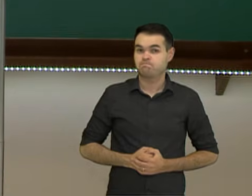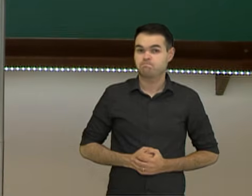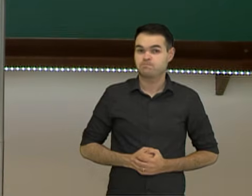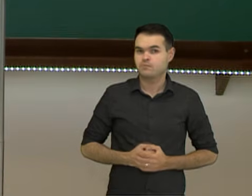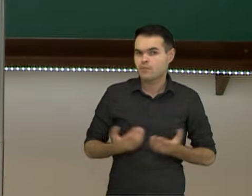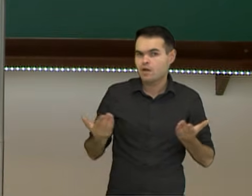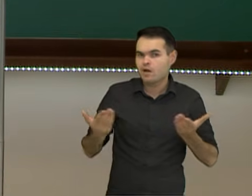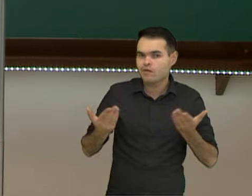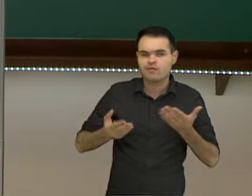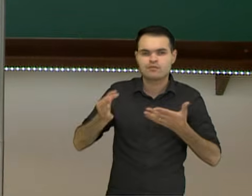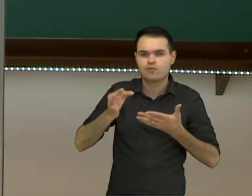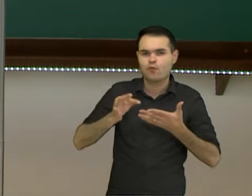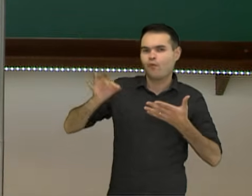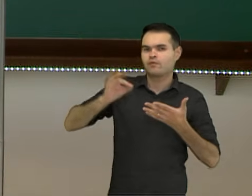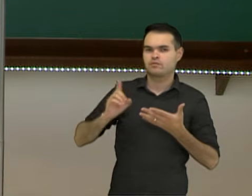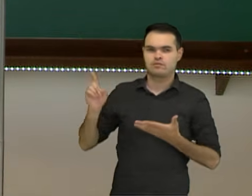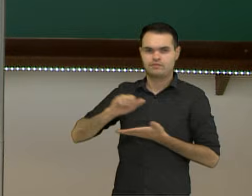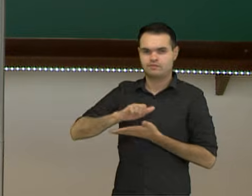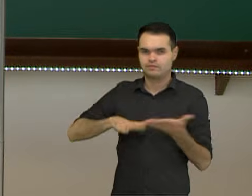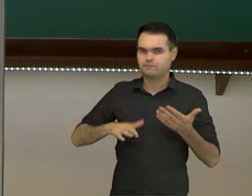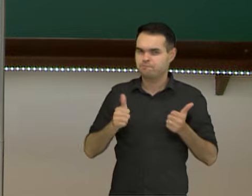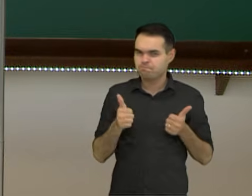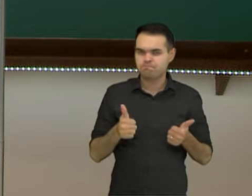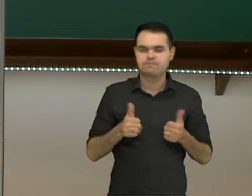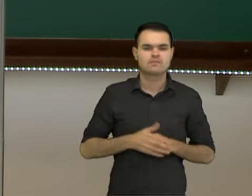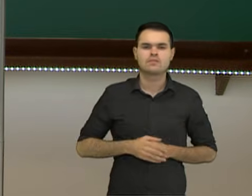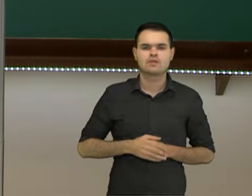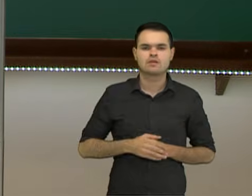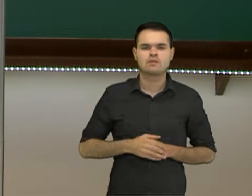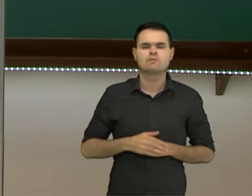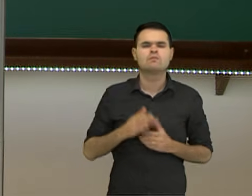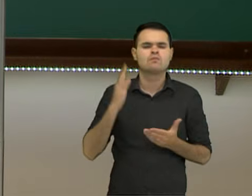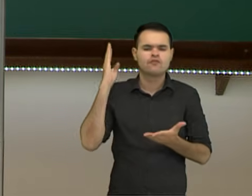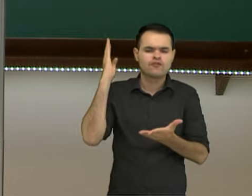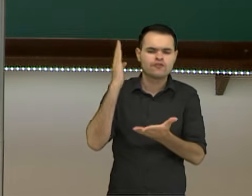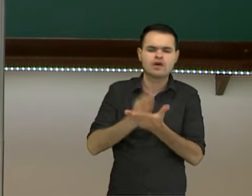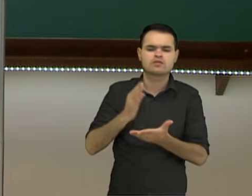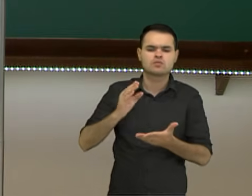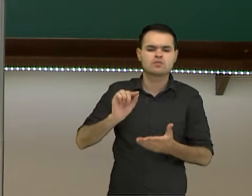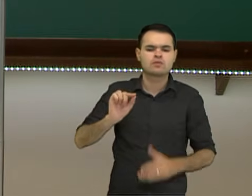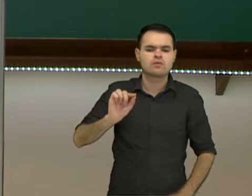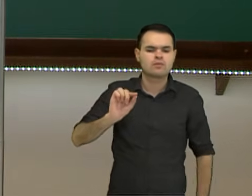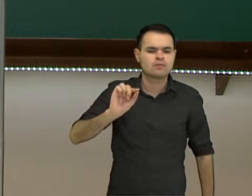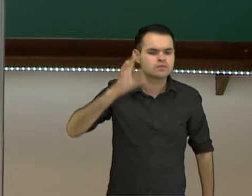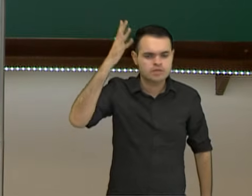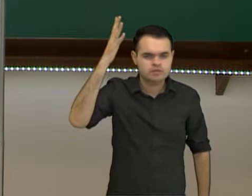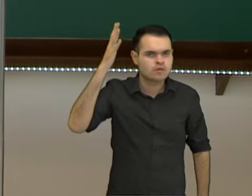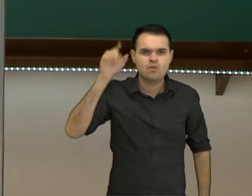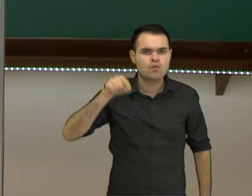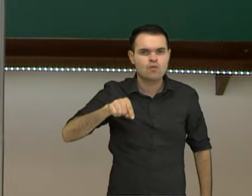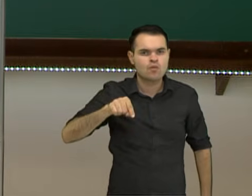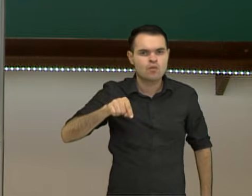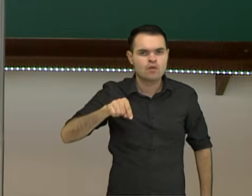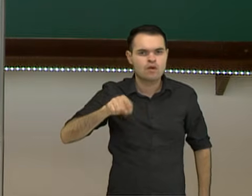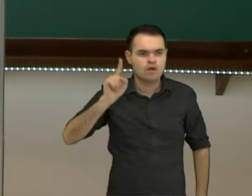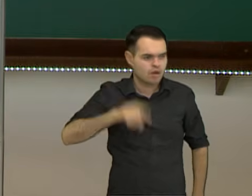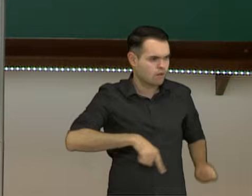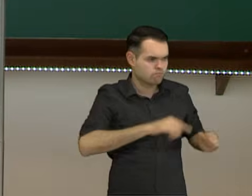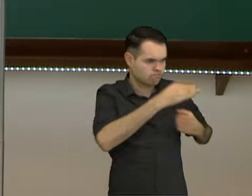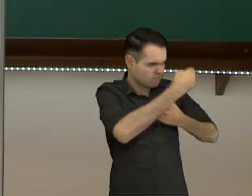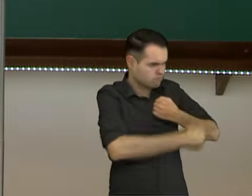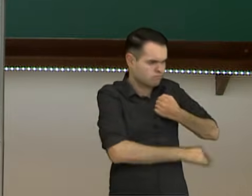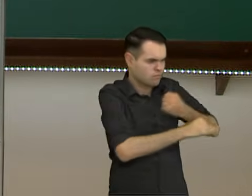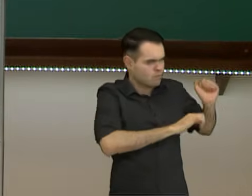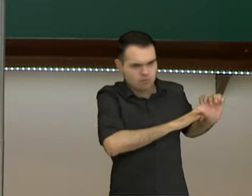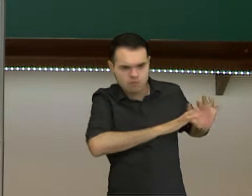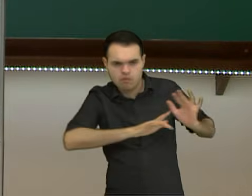Pessoal, vamos corrigir a nossa atividade, né? Então, qual é o fato, o motivo que desencadeou o movimento das cruzadas?